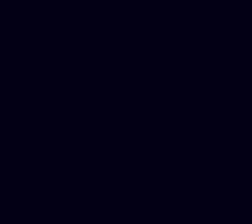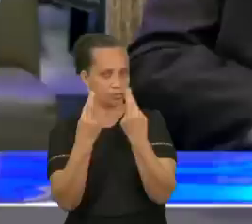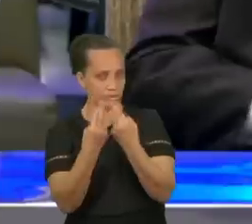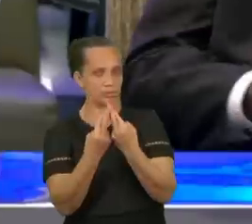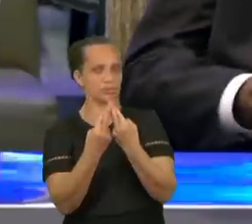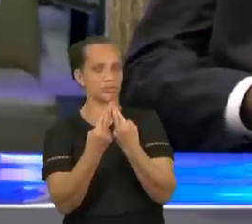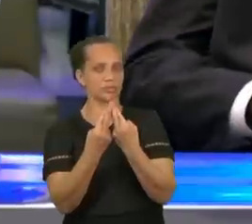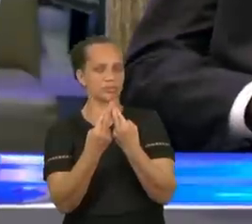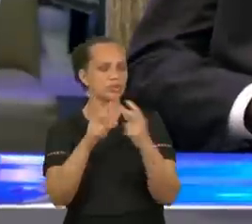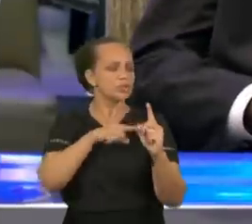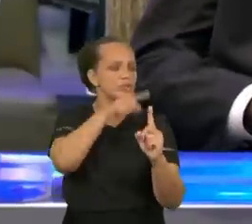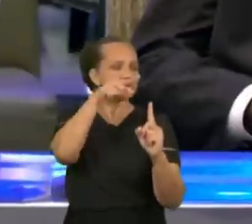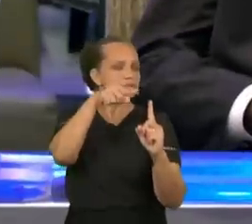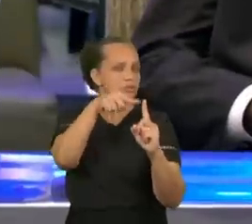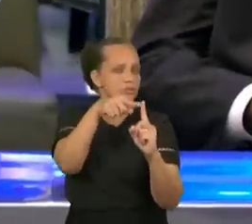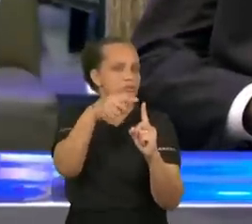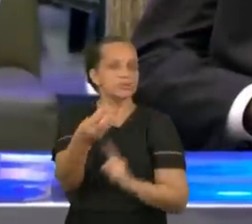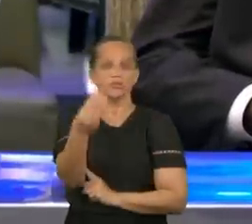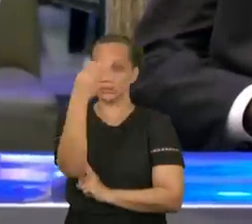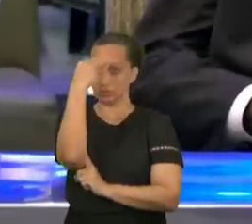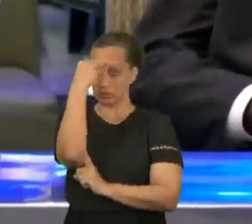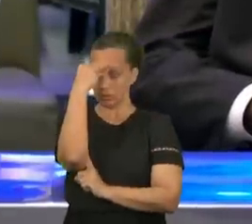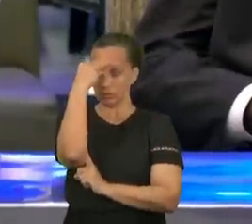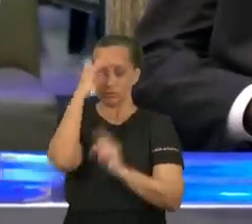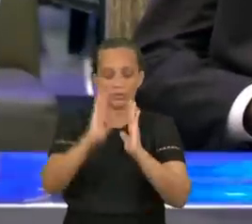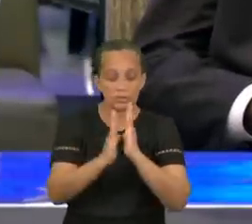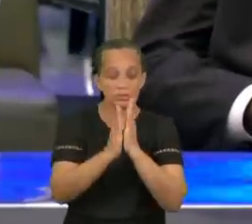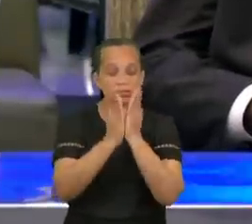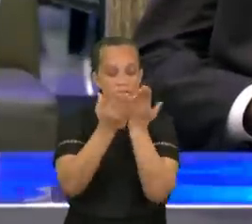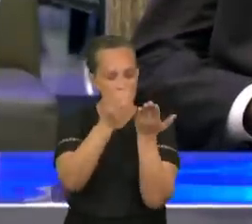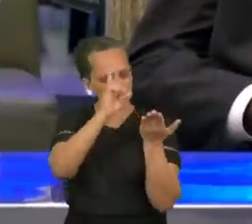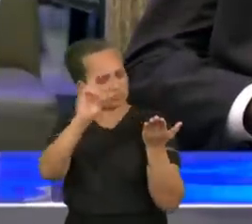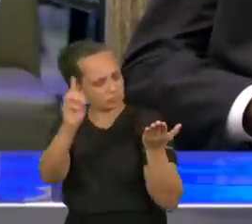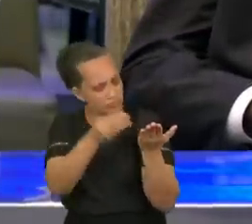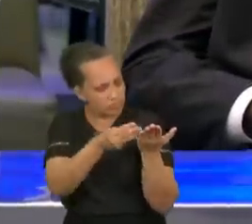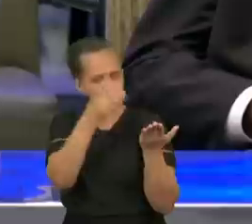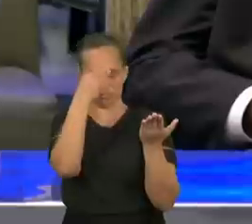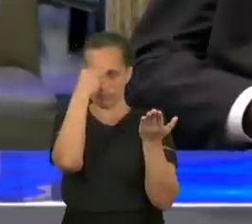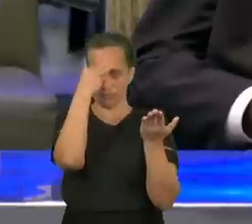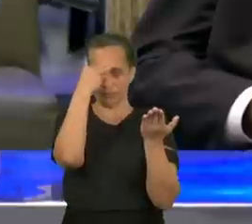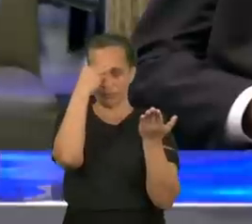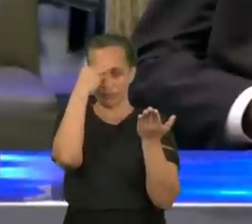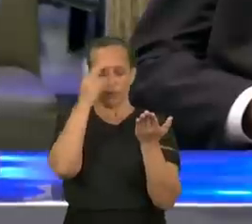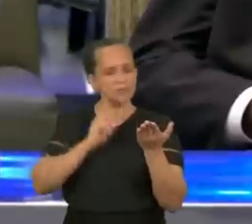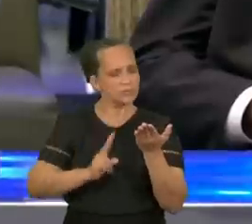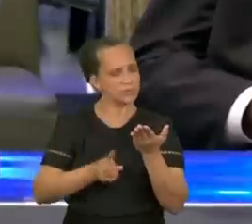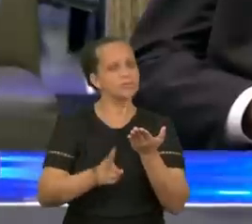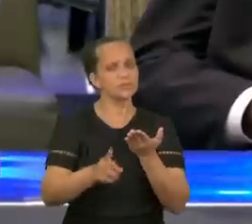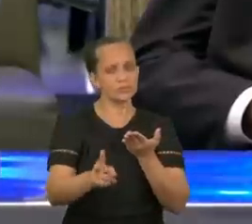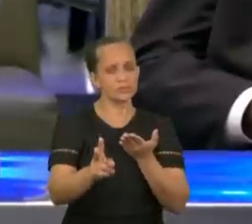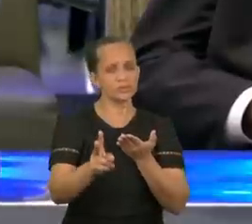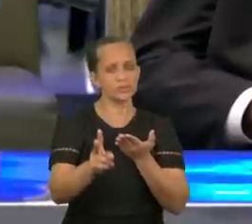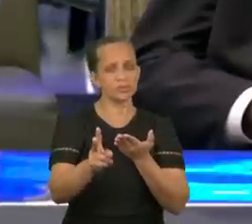para meditar na palavra de Deus como fazemos sempre